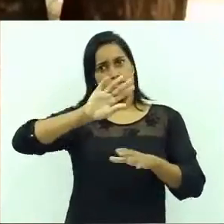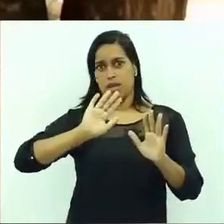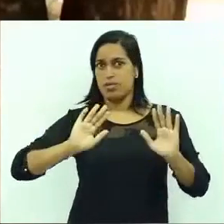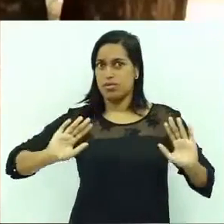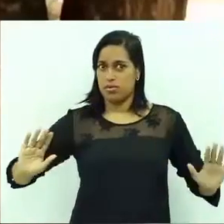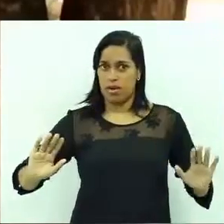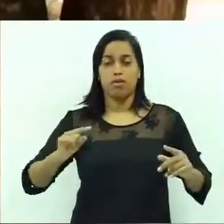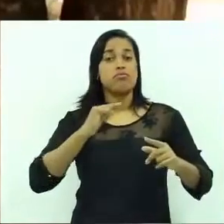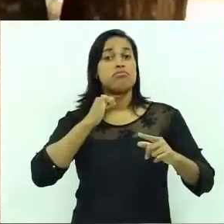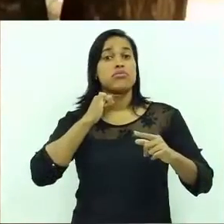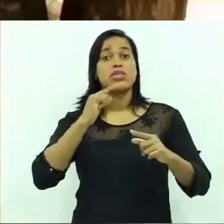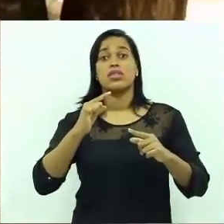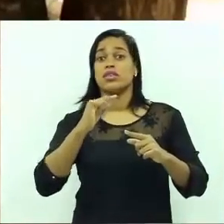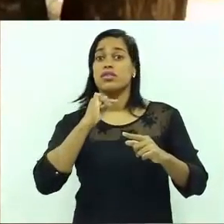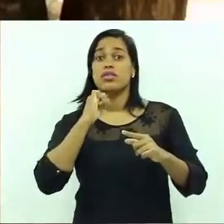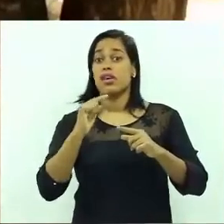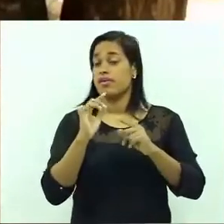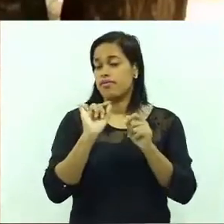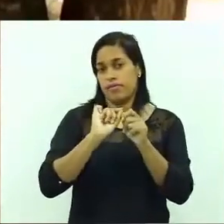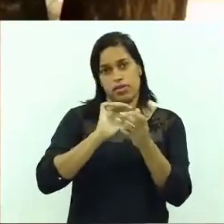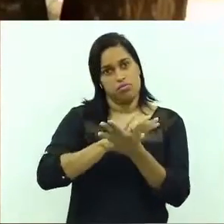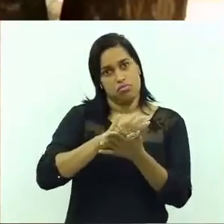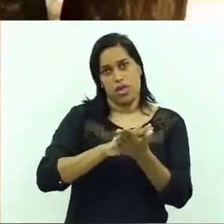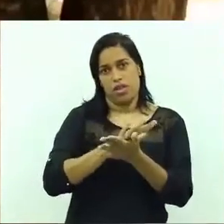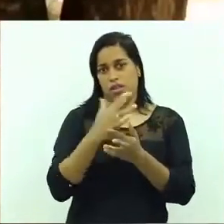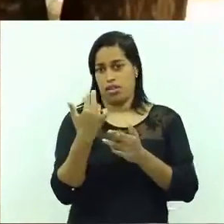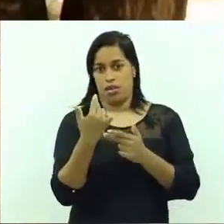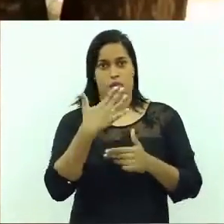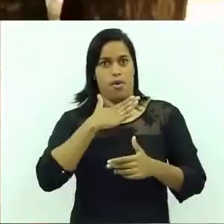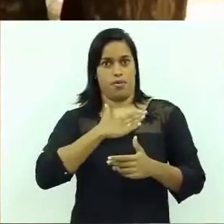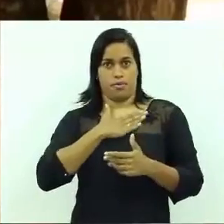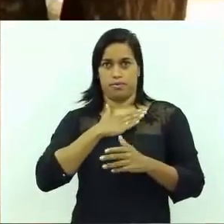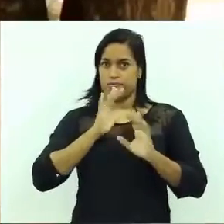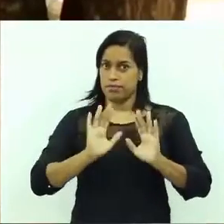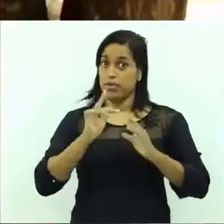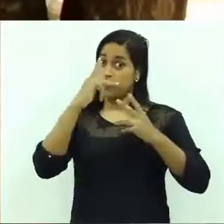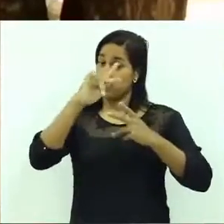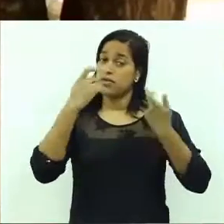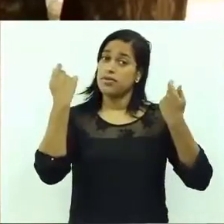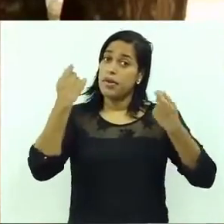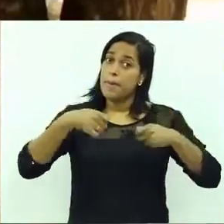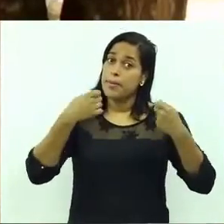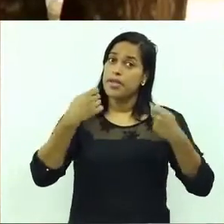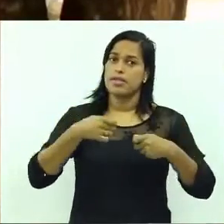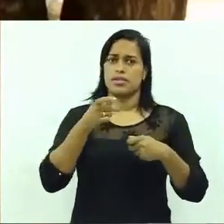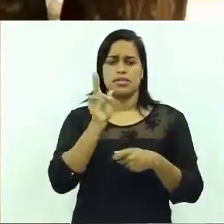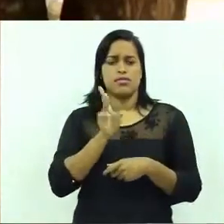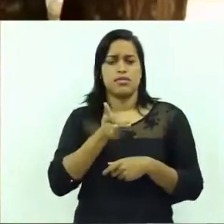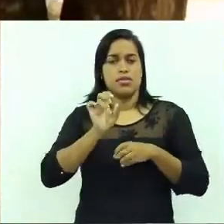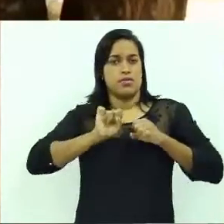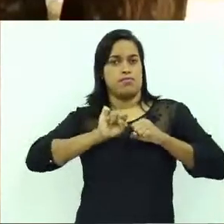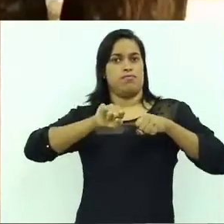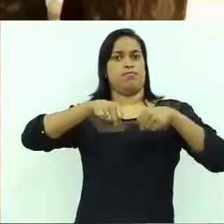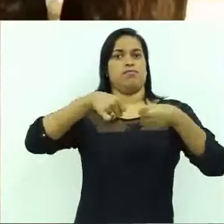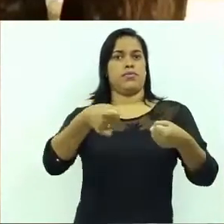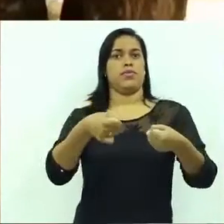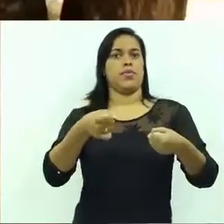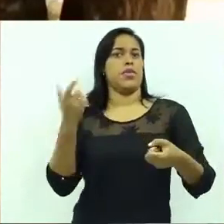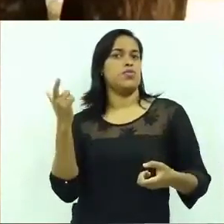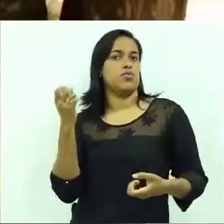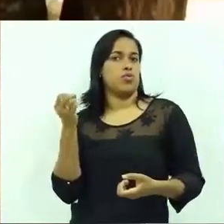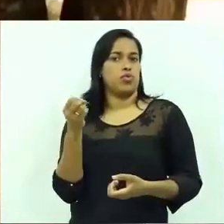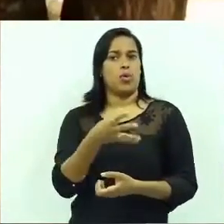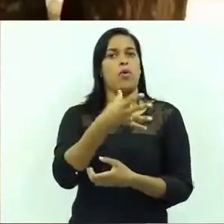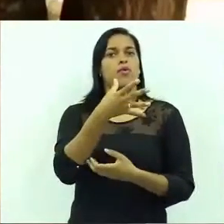E ninguém vai poder fazer isso por você. Então você vai precisar desbravar o seu caminho de